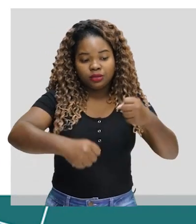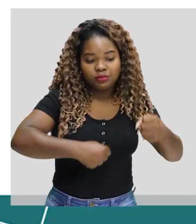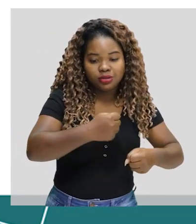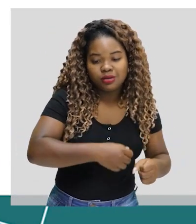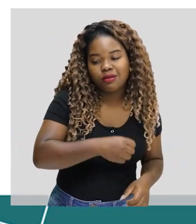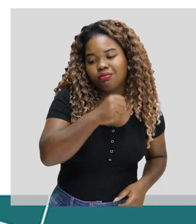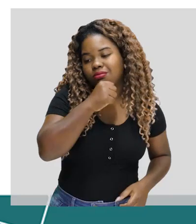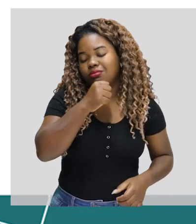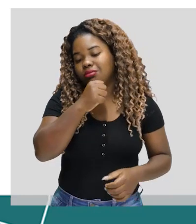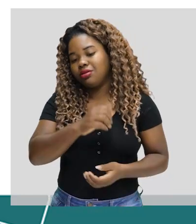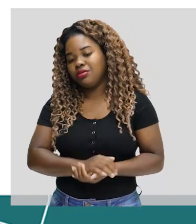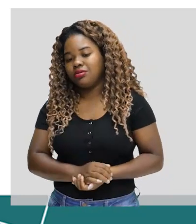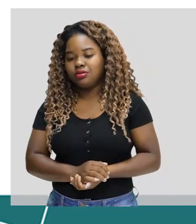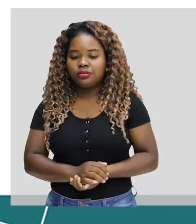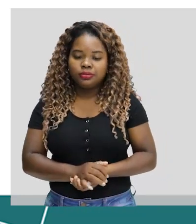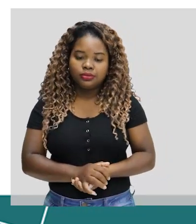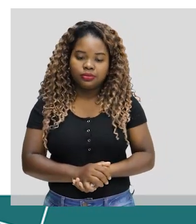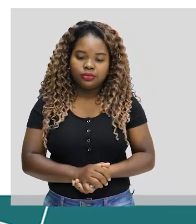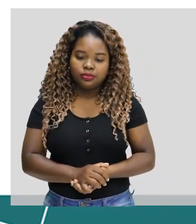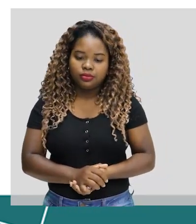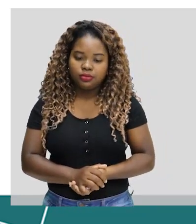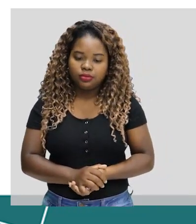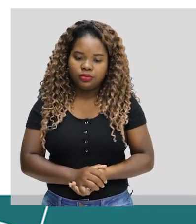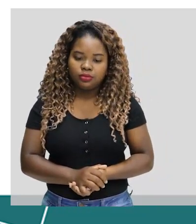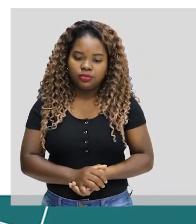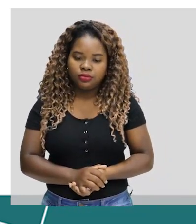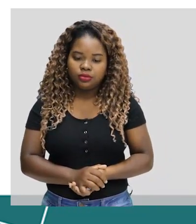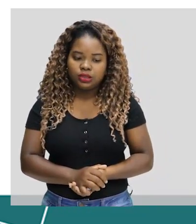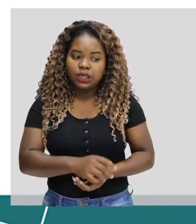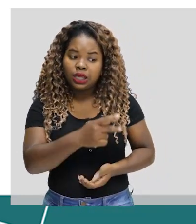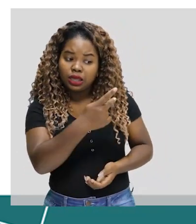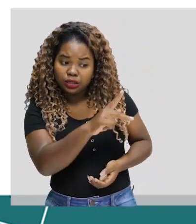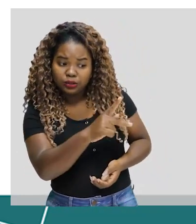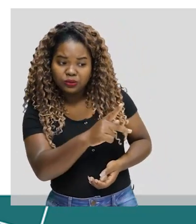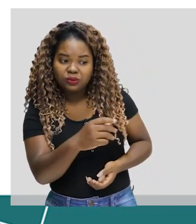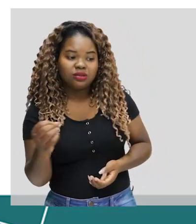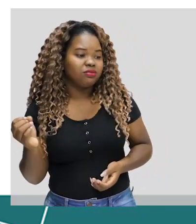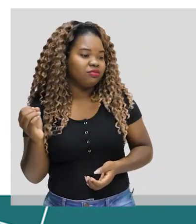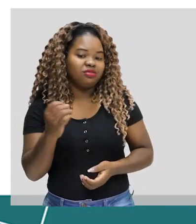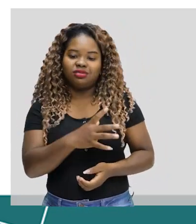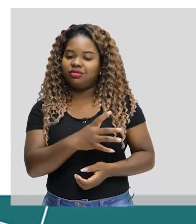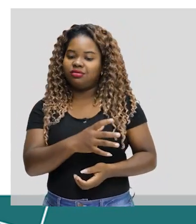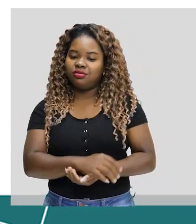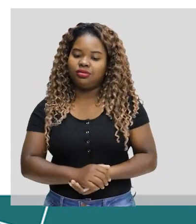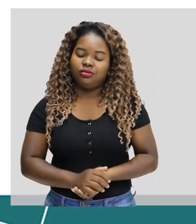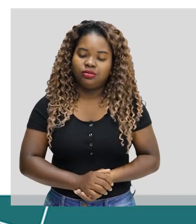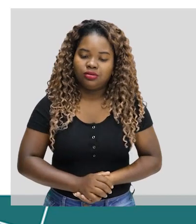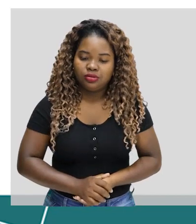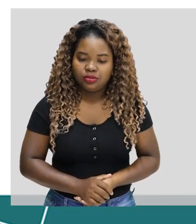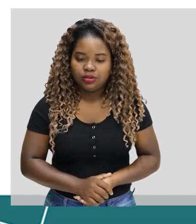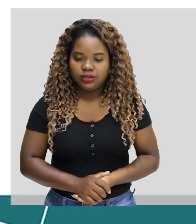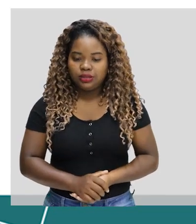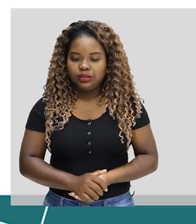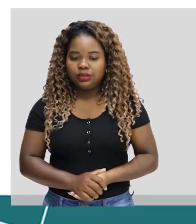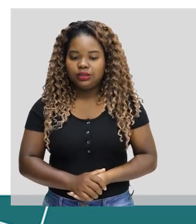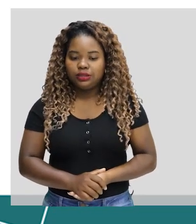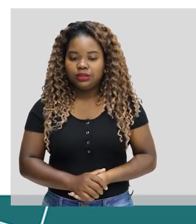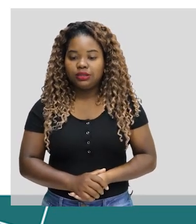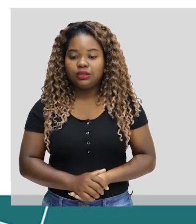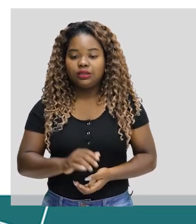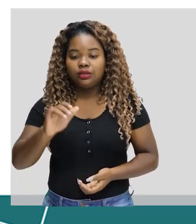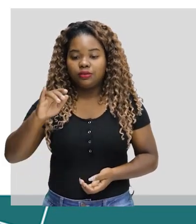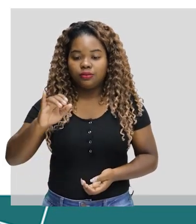velha. Yours is brand new. A sua é novinha. Tá? Então, my bike é um